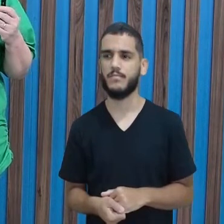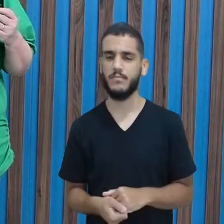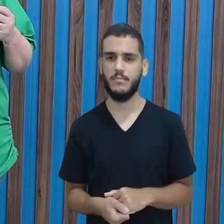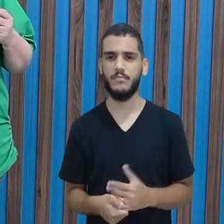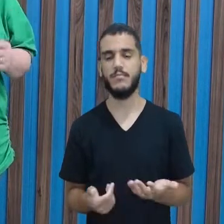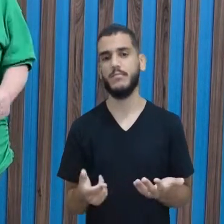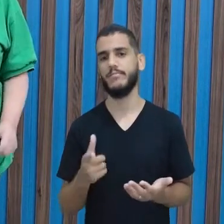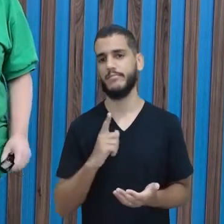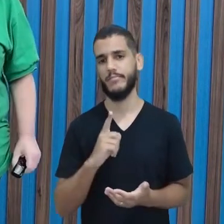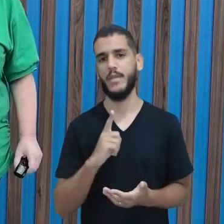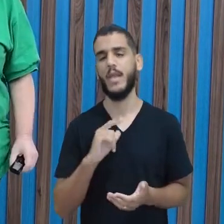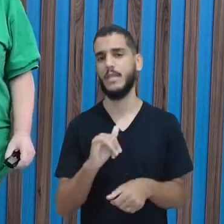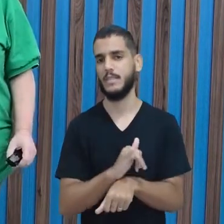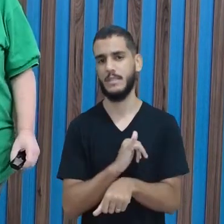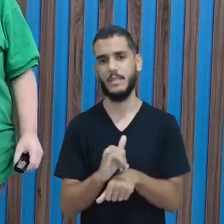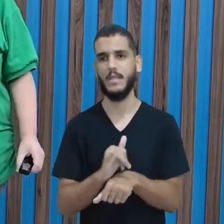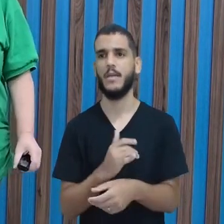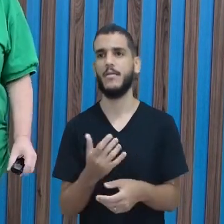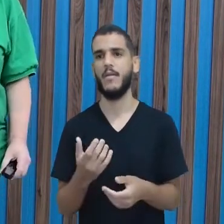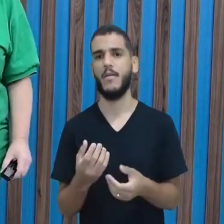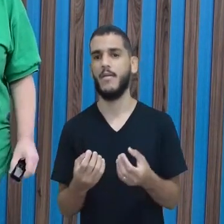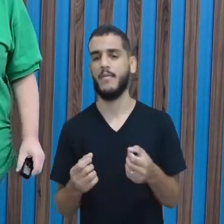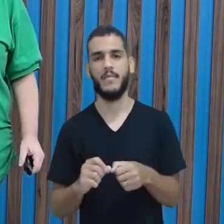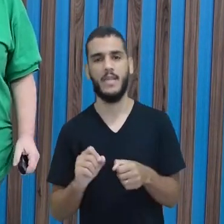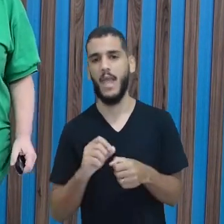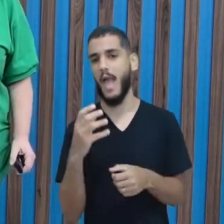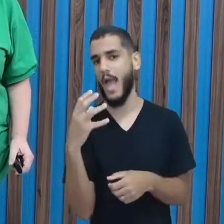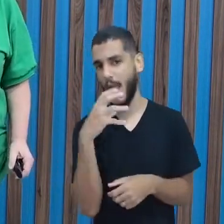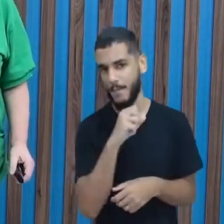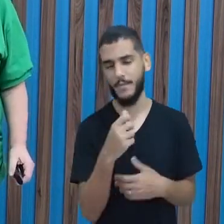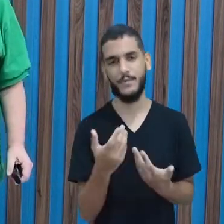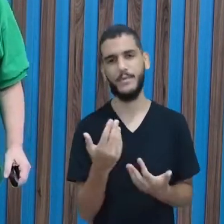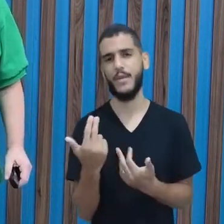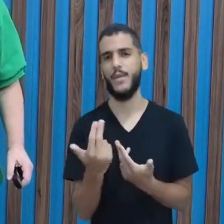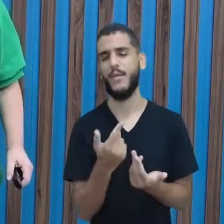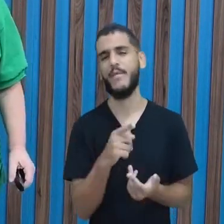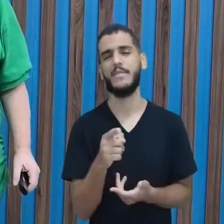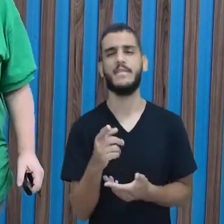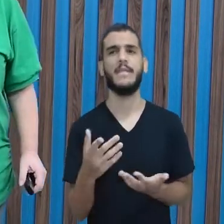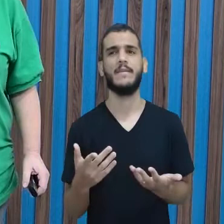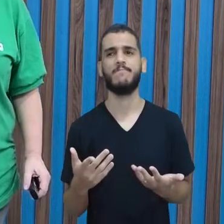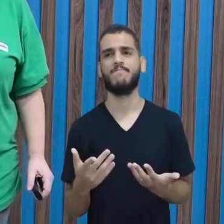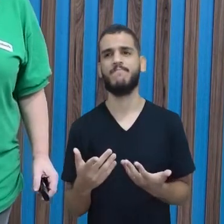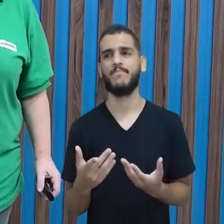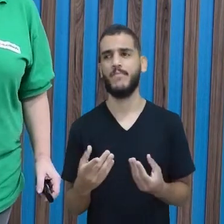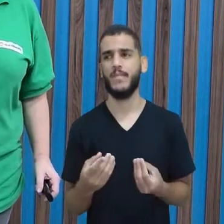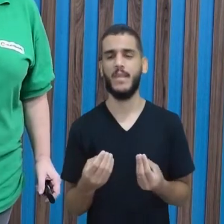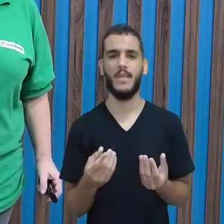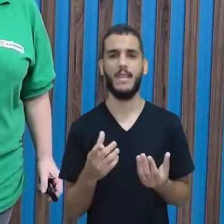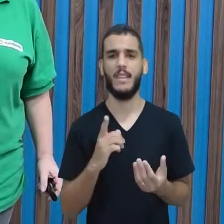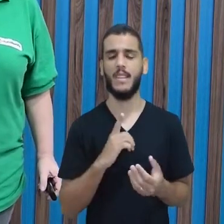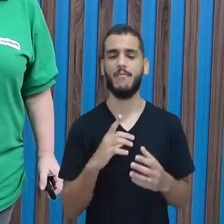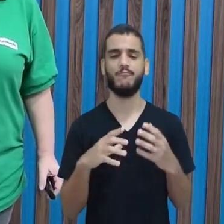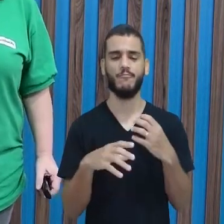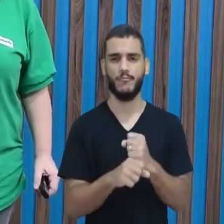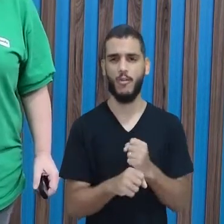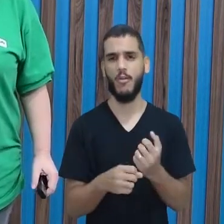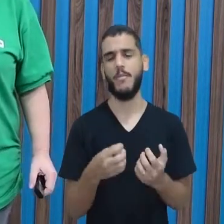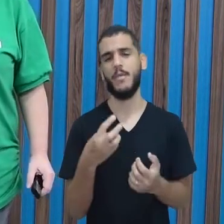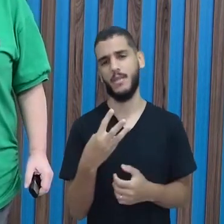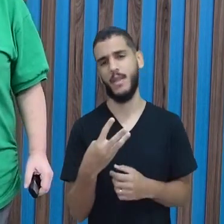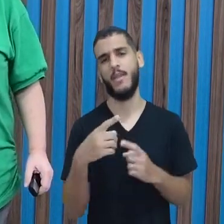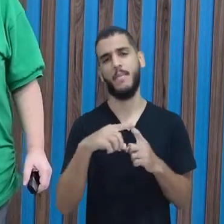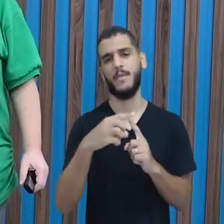a operação. Você vai fazer mais rápido. É como quando você deixou de fazer somas, 3